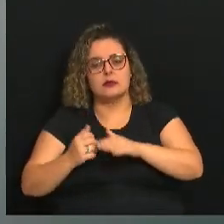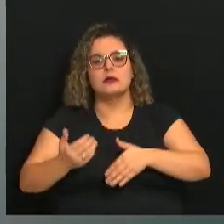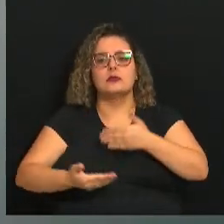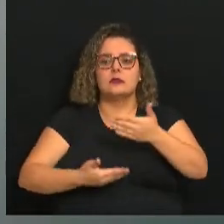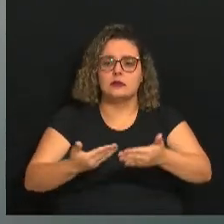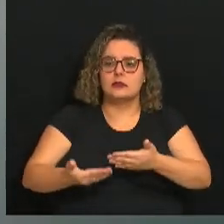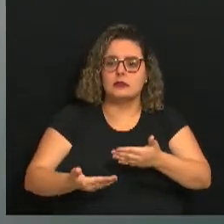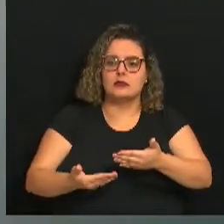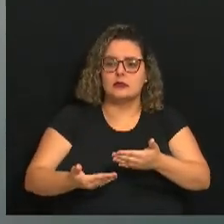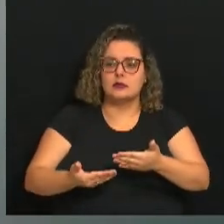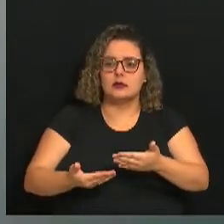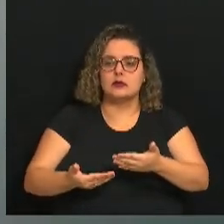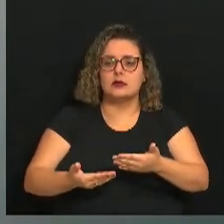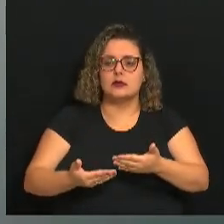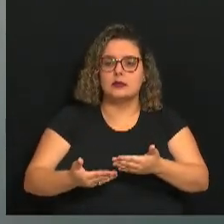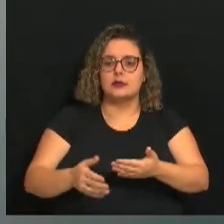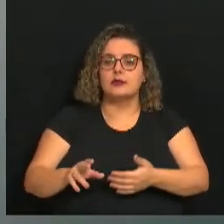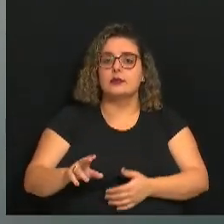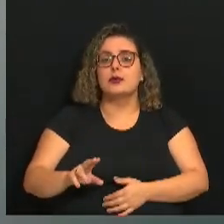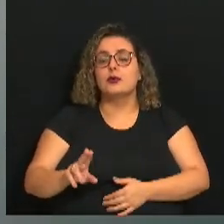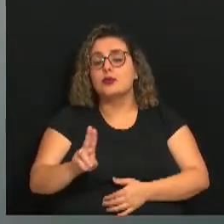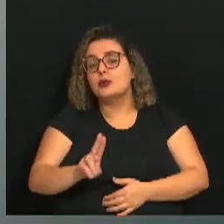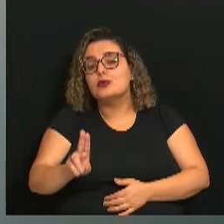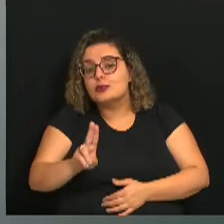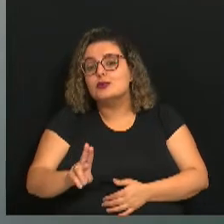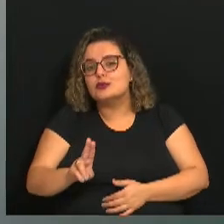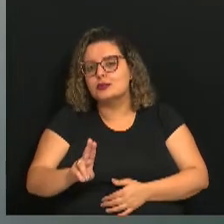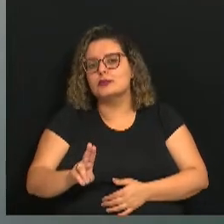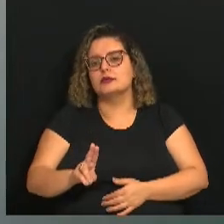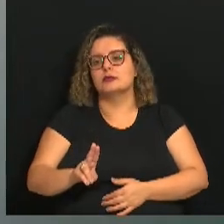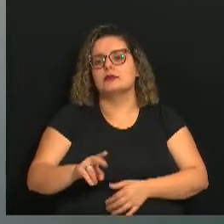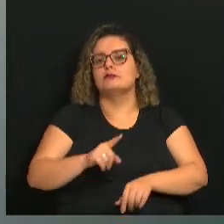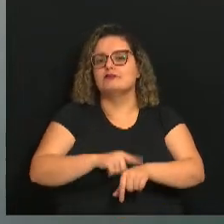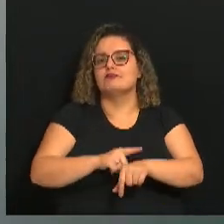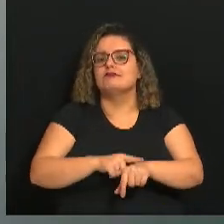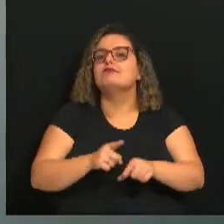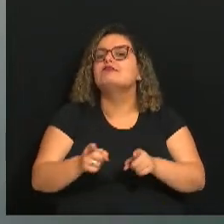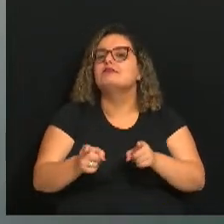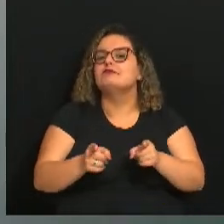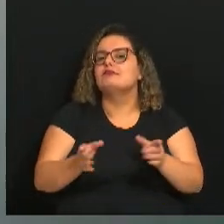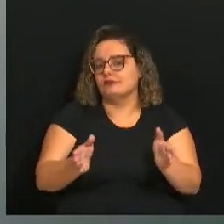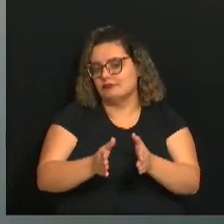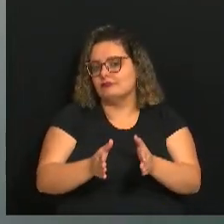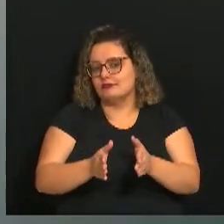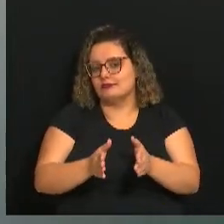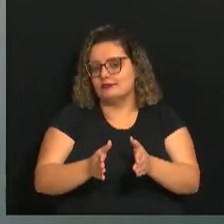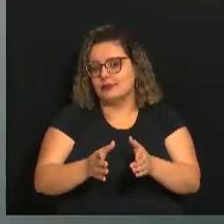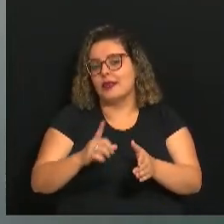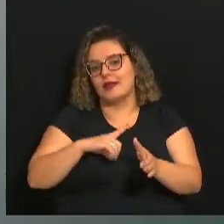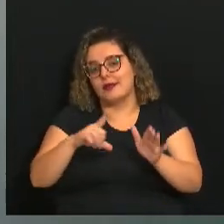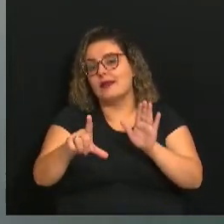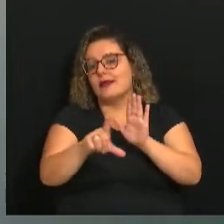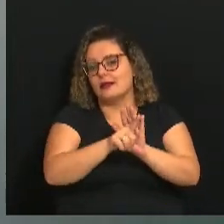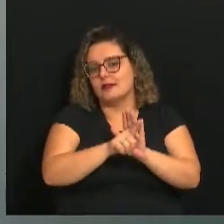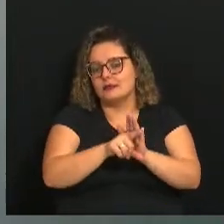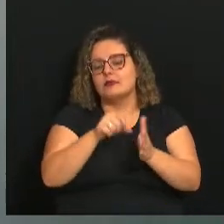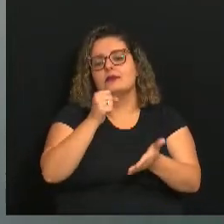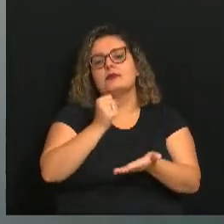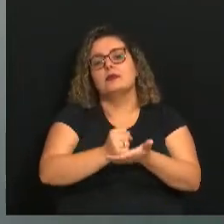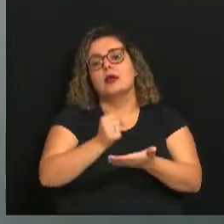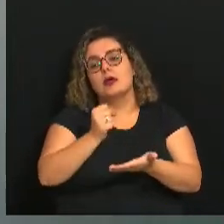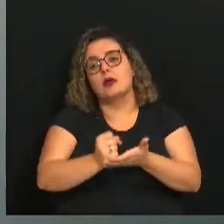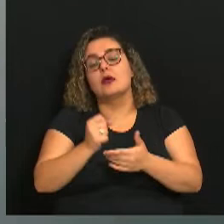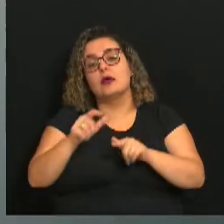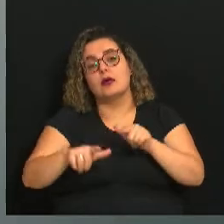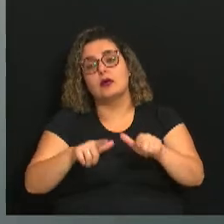utilizou dessa condição, desse refúgio aí previsto em lei, para poder contratar o trabalhador. Aí, quando eu